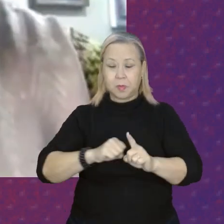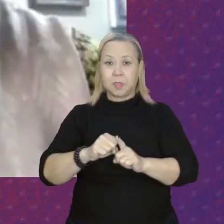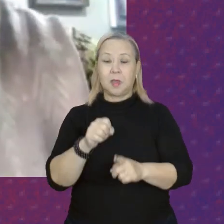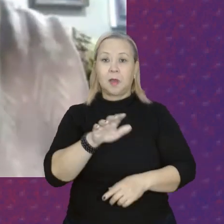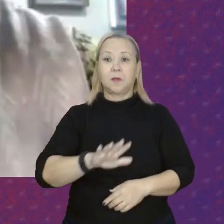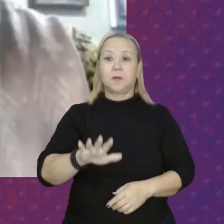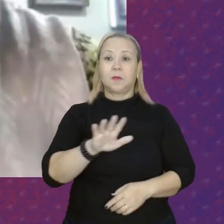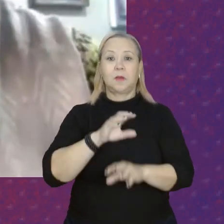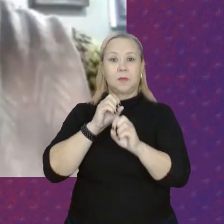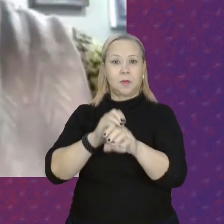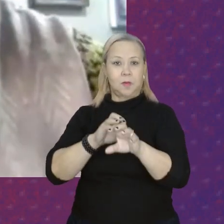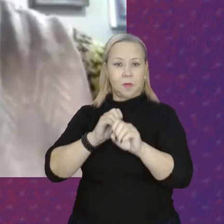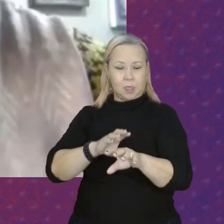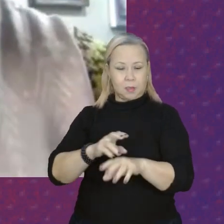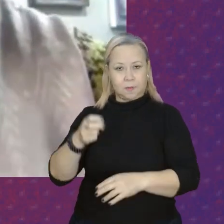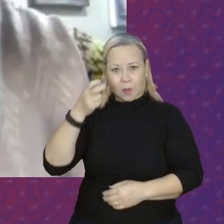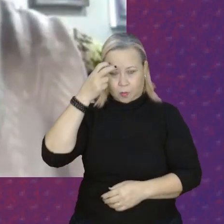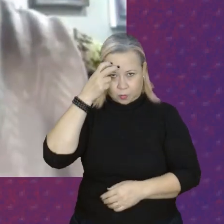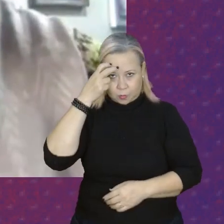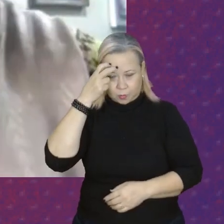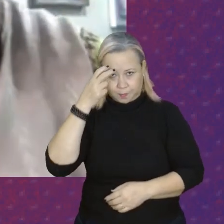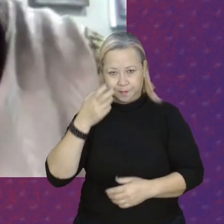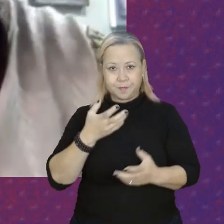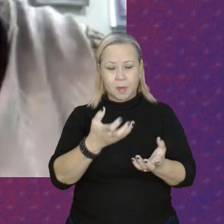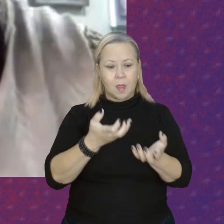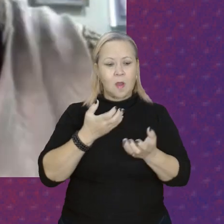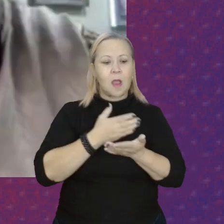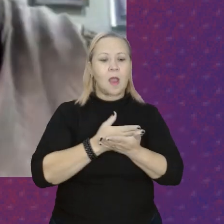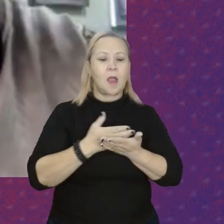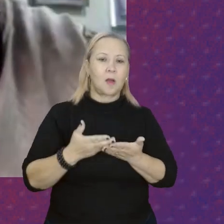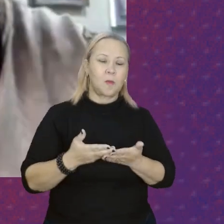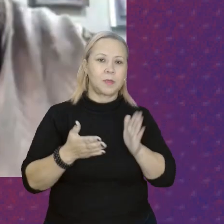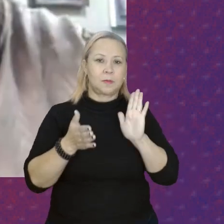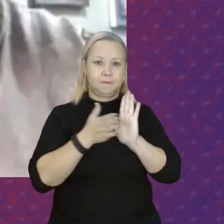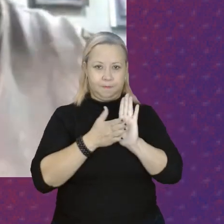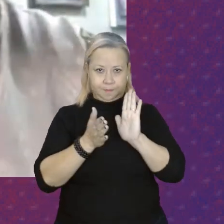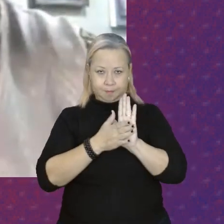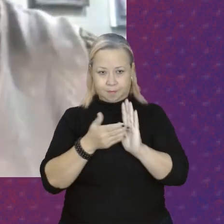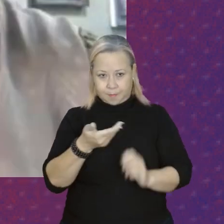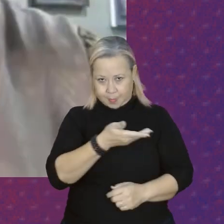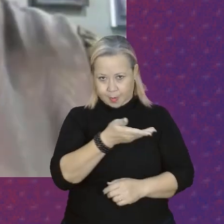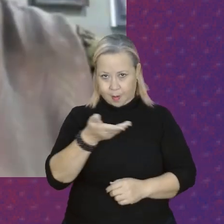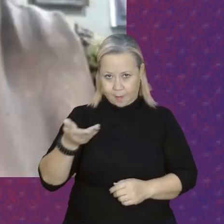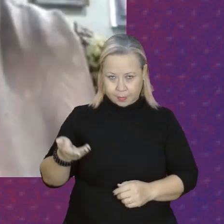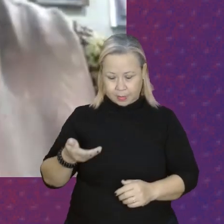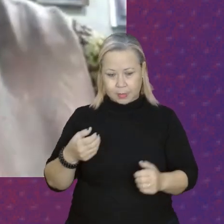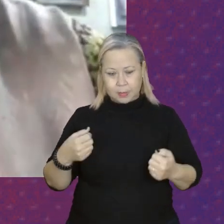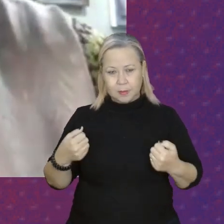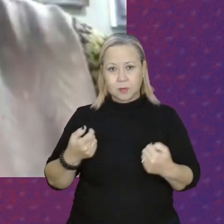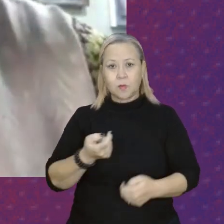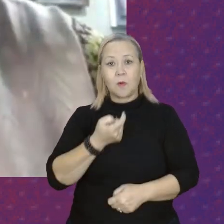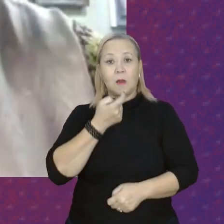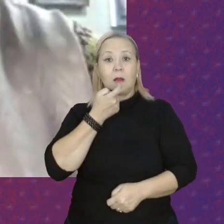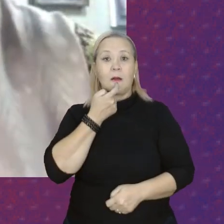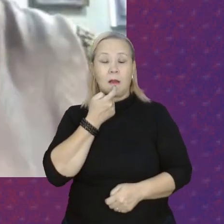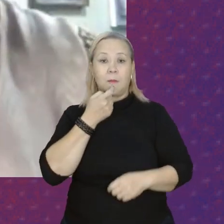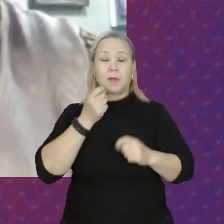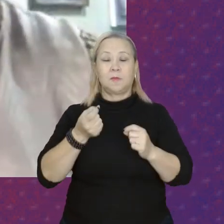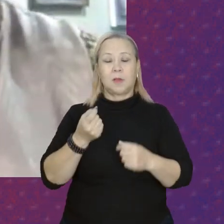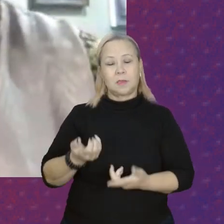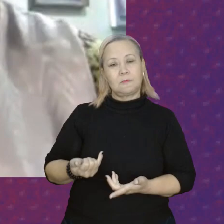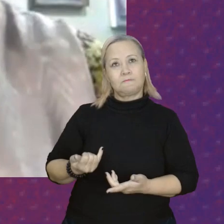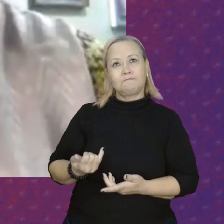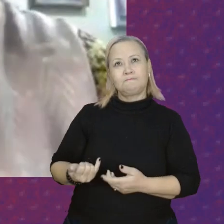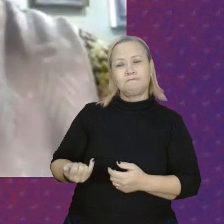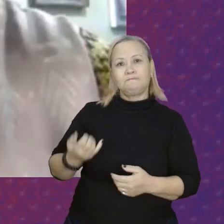da educação e da cultura? Eu queria começar propondo a vocês uma aproximação com as ideias